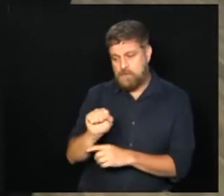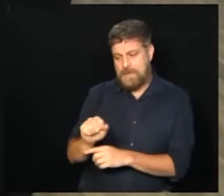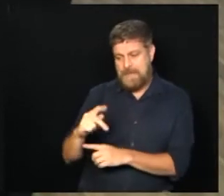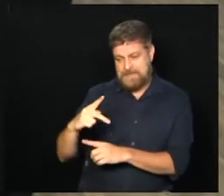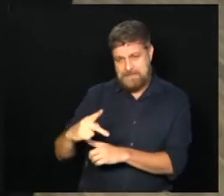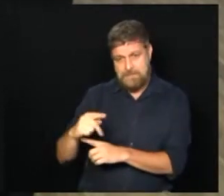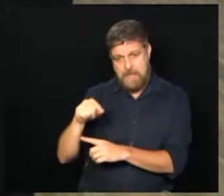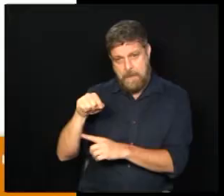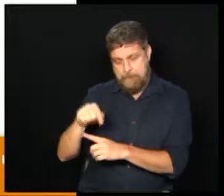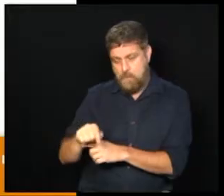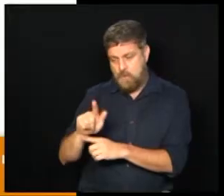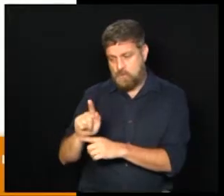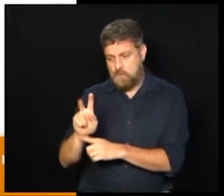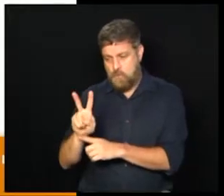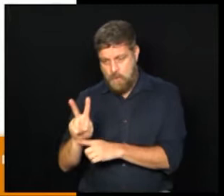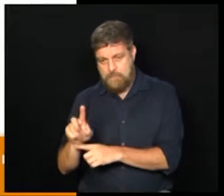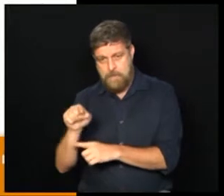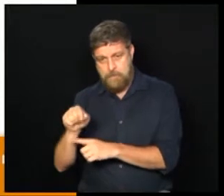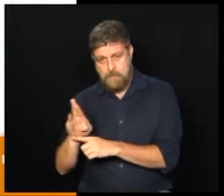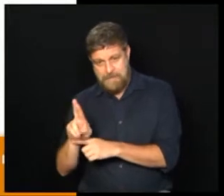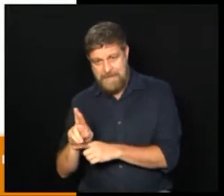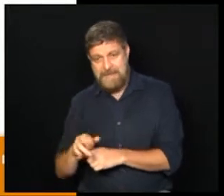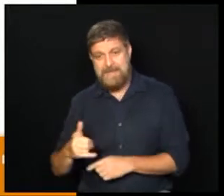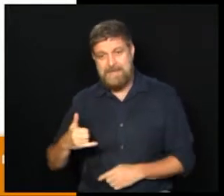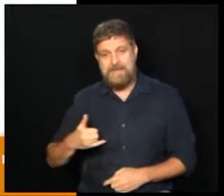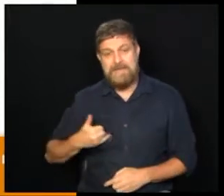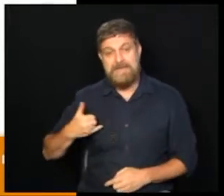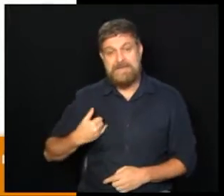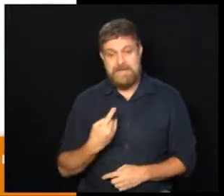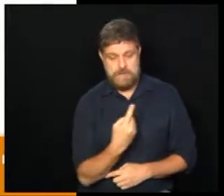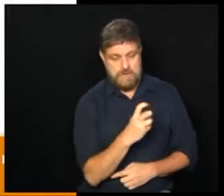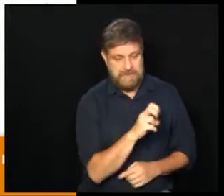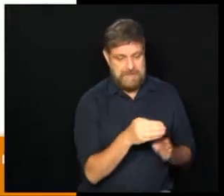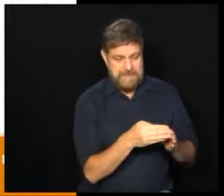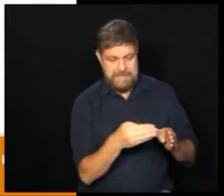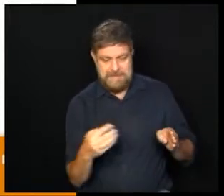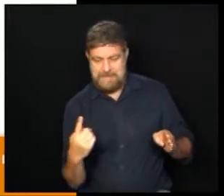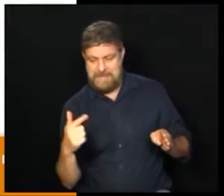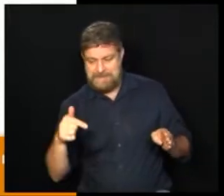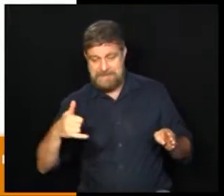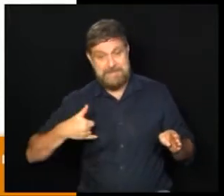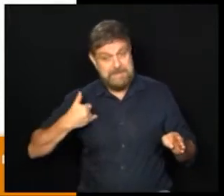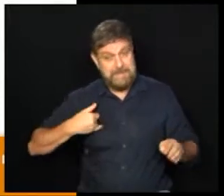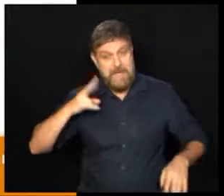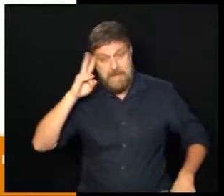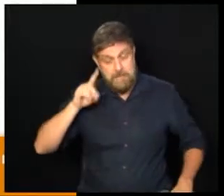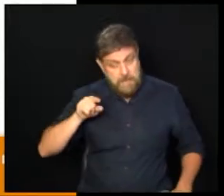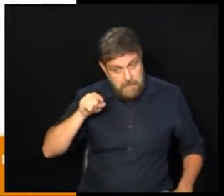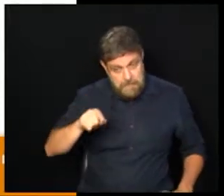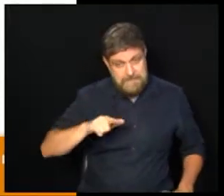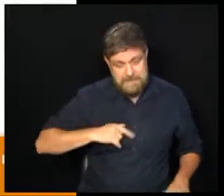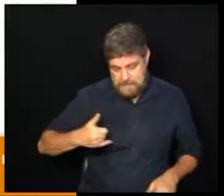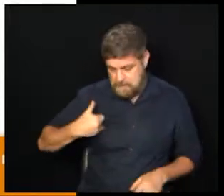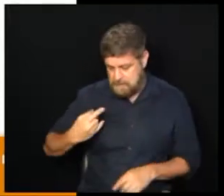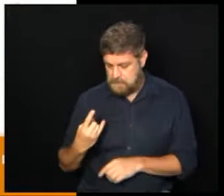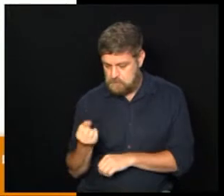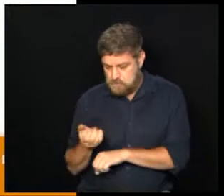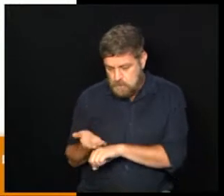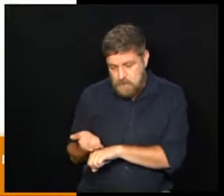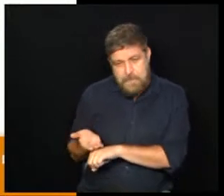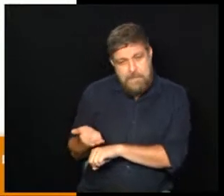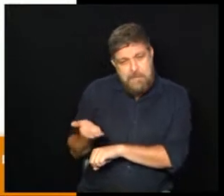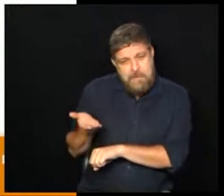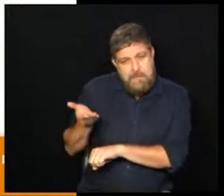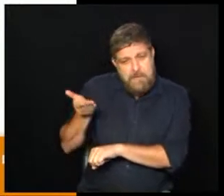vacina.campinas.sp.gov.br. Neste momento, com pessoas 15, 16, 17 anos. Lembrando sempre que se você tem 18, 20,